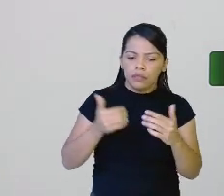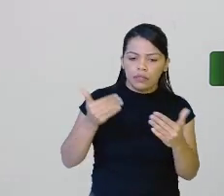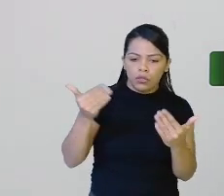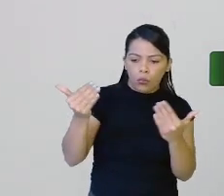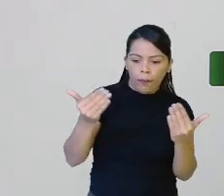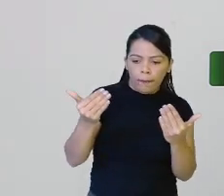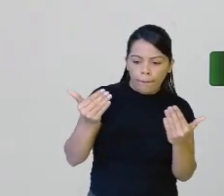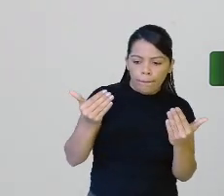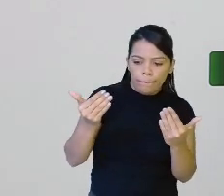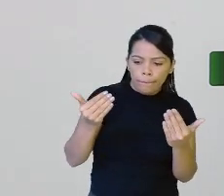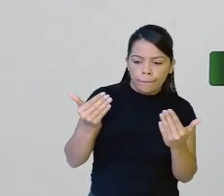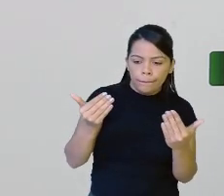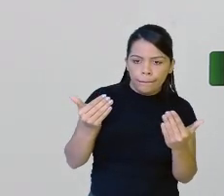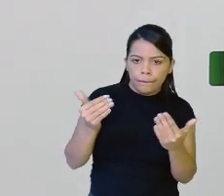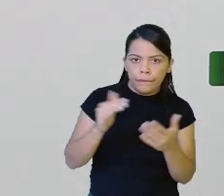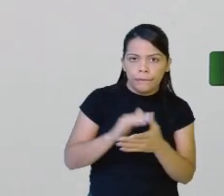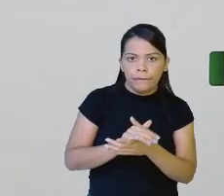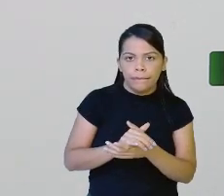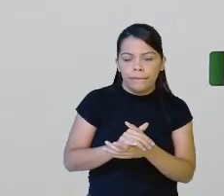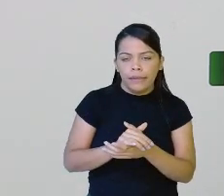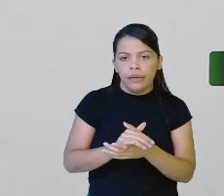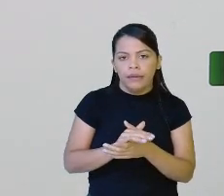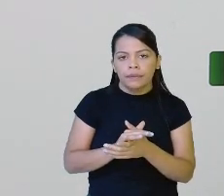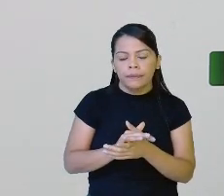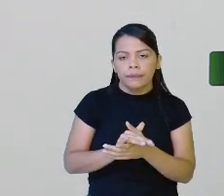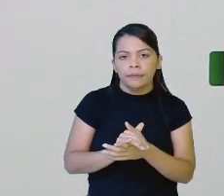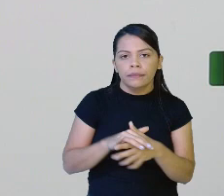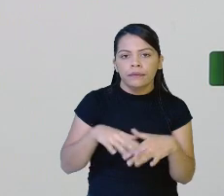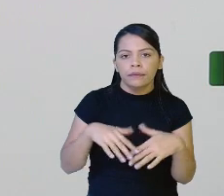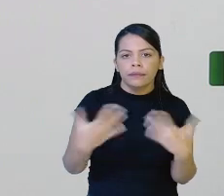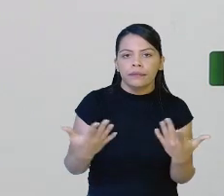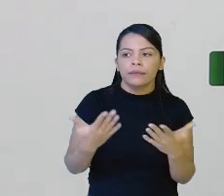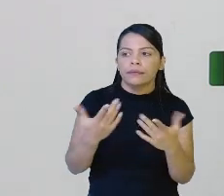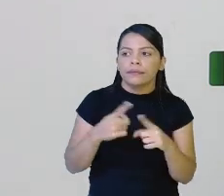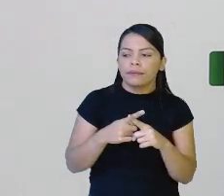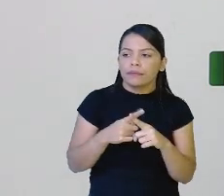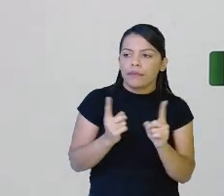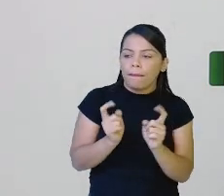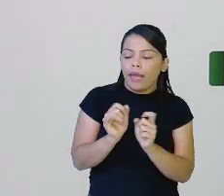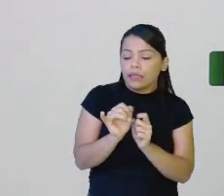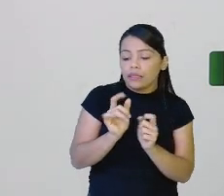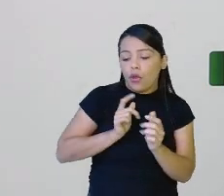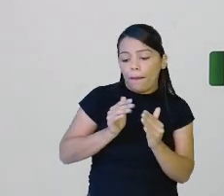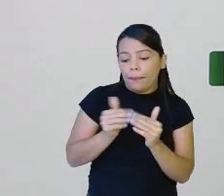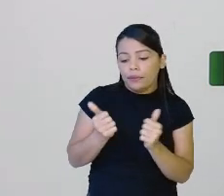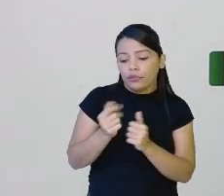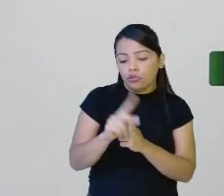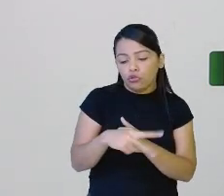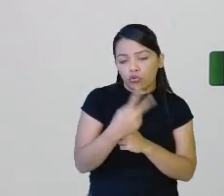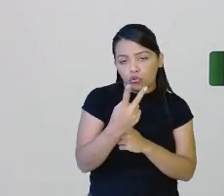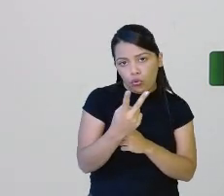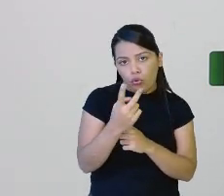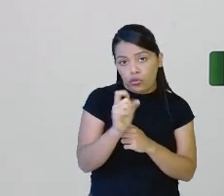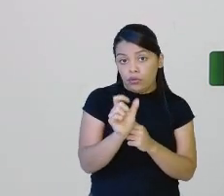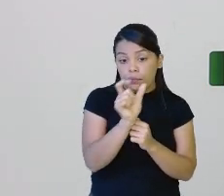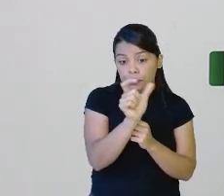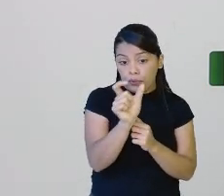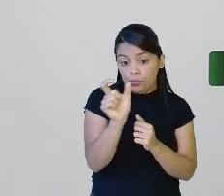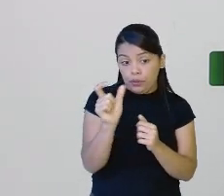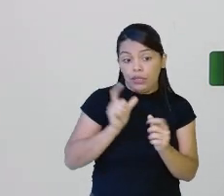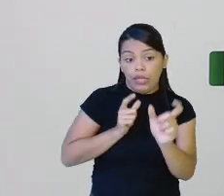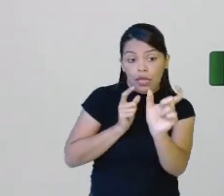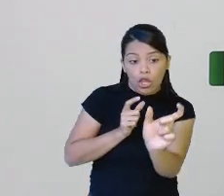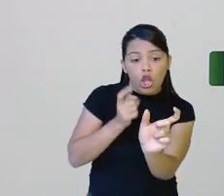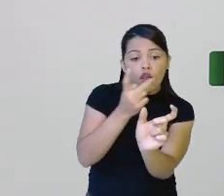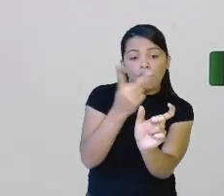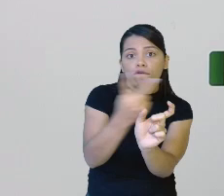comparação aqui. Pedir 1 centímetro, mas se eu pedisse de 2, seria 2, 4, 6, 8,